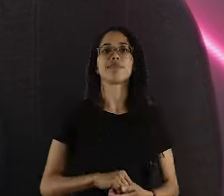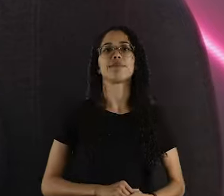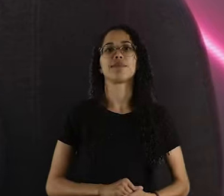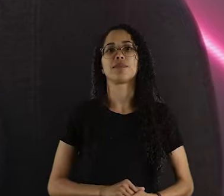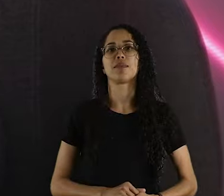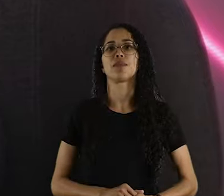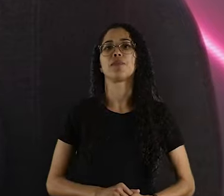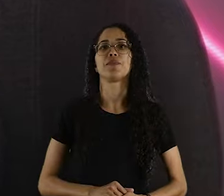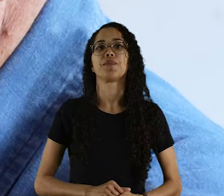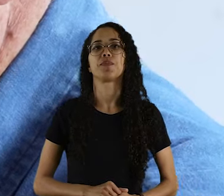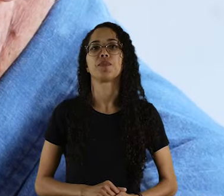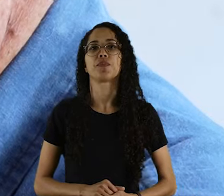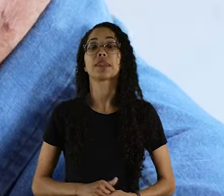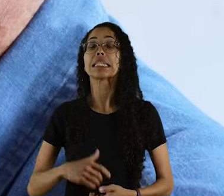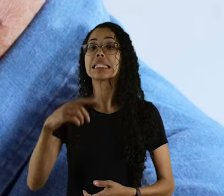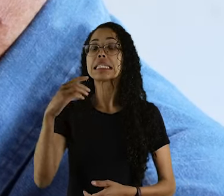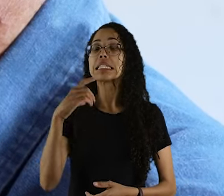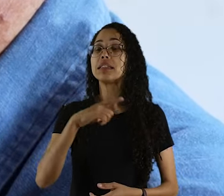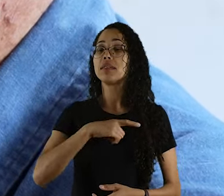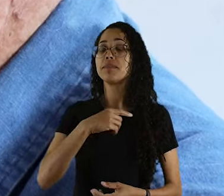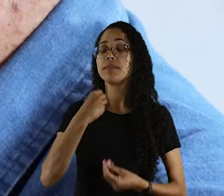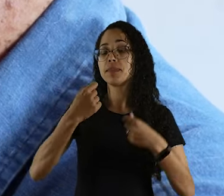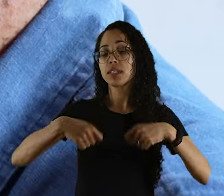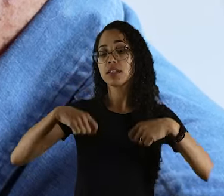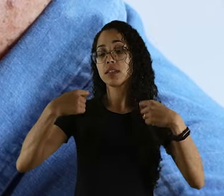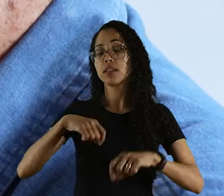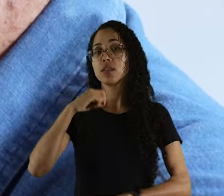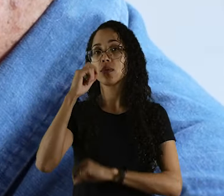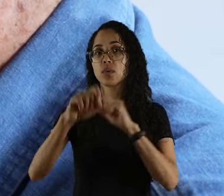moça que trabalha lá pra gente. Você tem que submeter